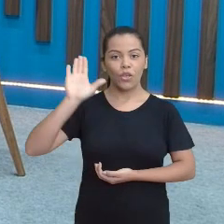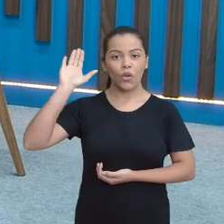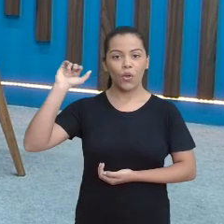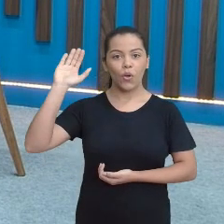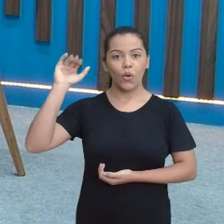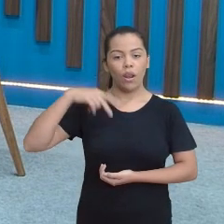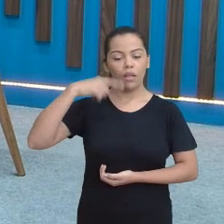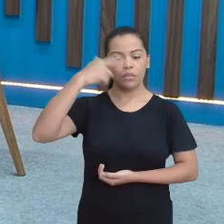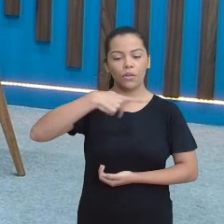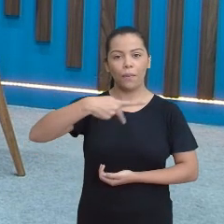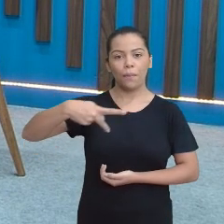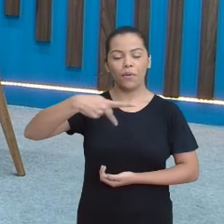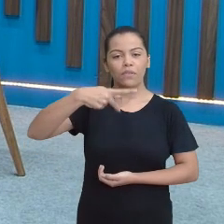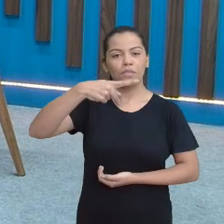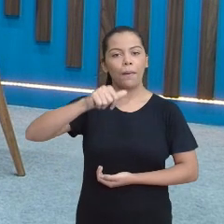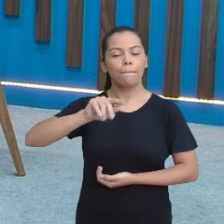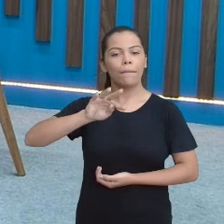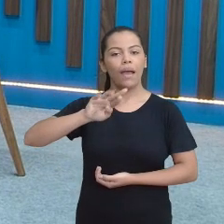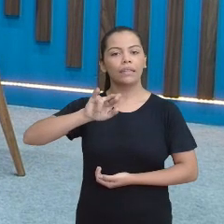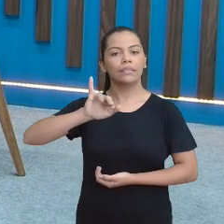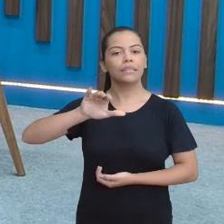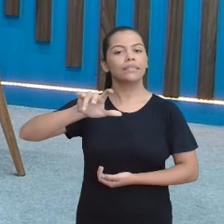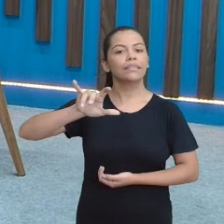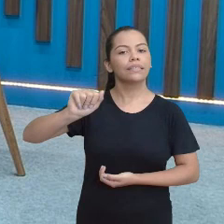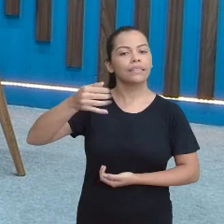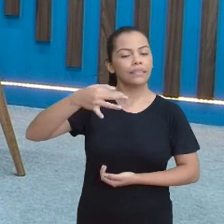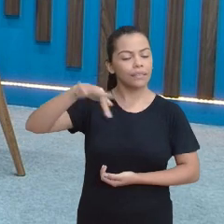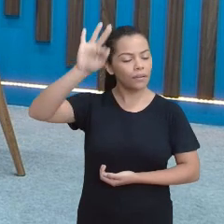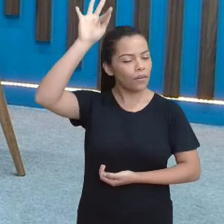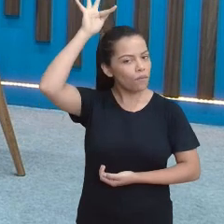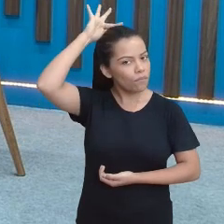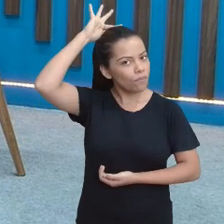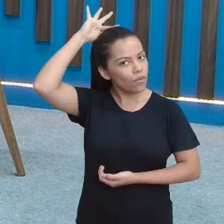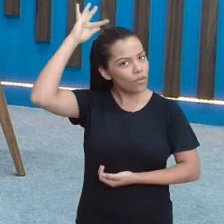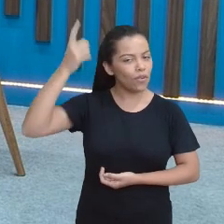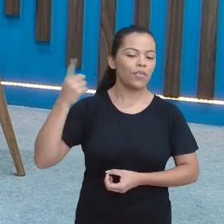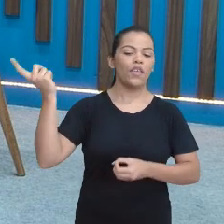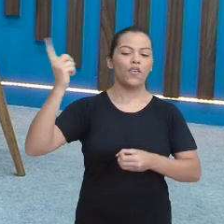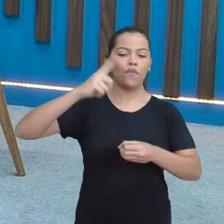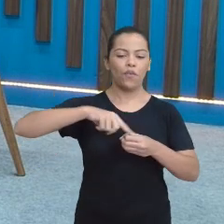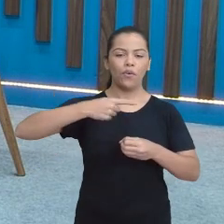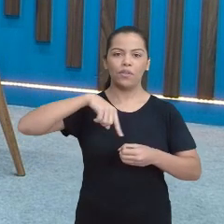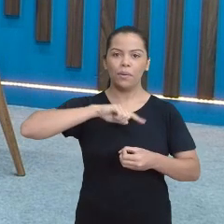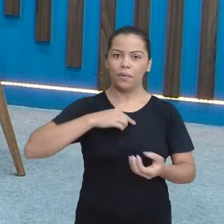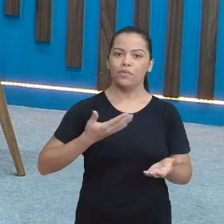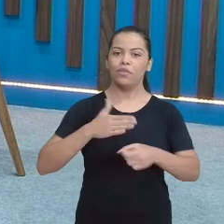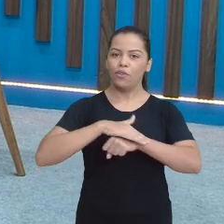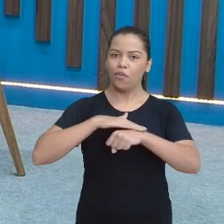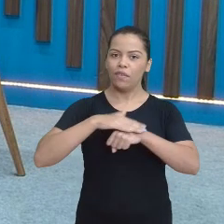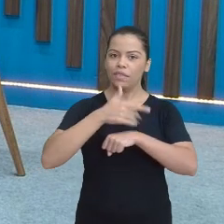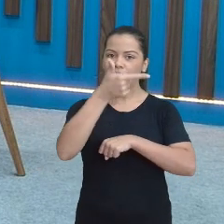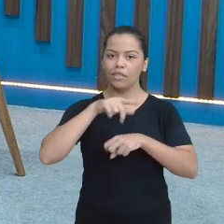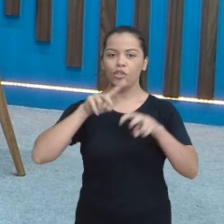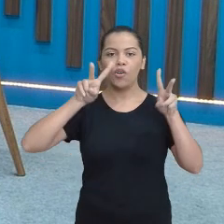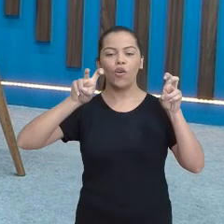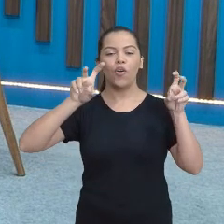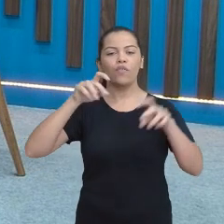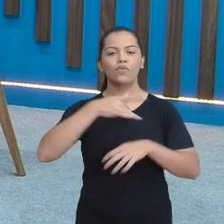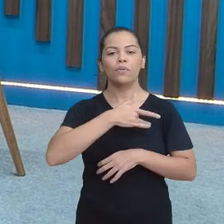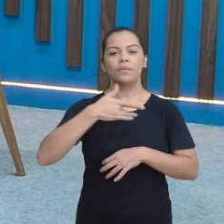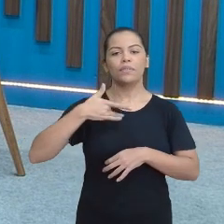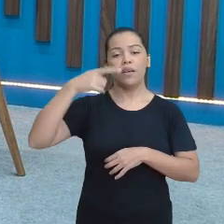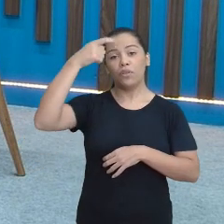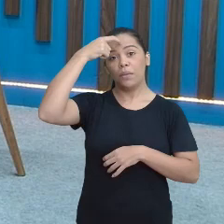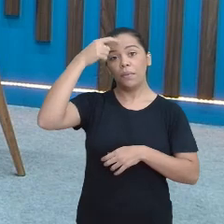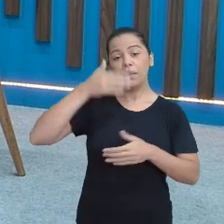Olá, sou a professora Patrícia Fontes. Estou de volta para retomarmos nossas conversas sobre a saúde mental e o processo de